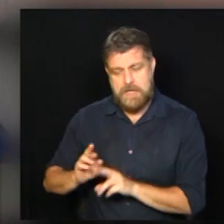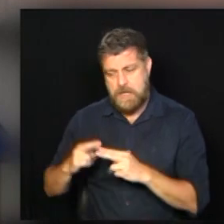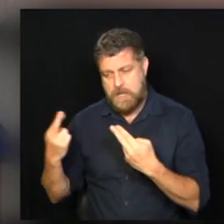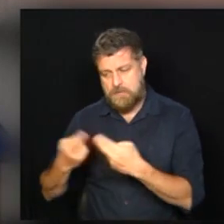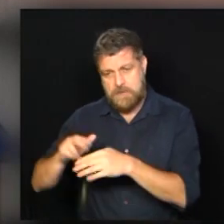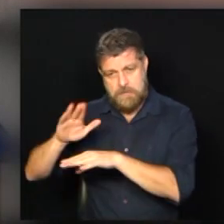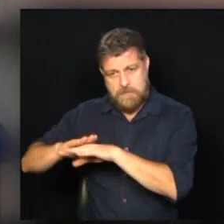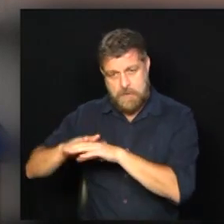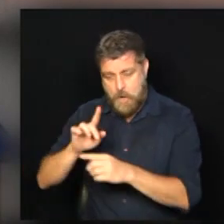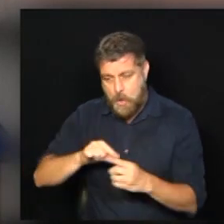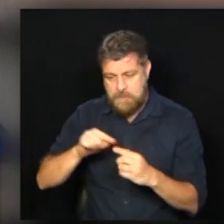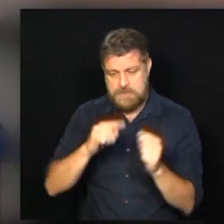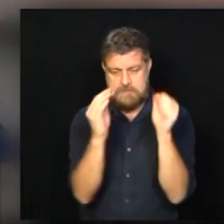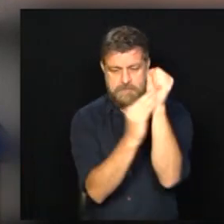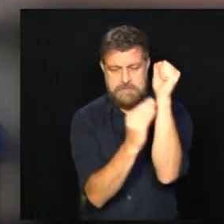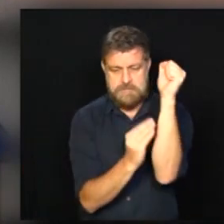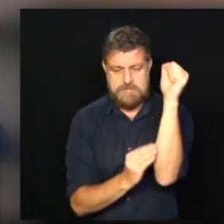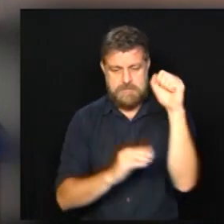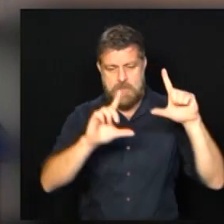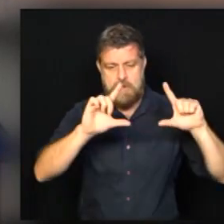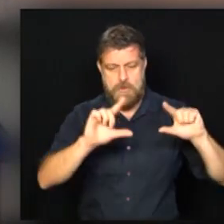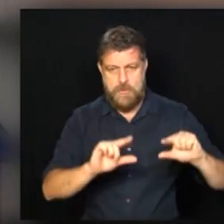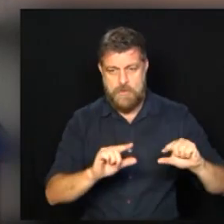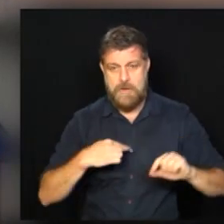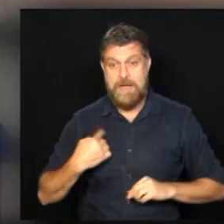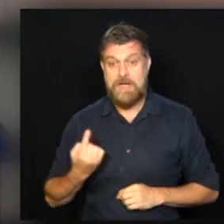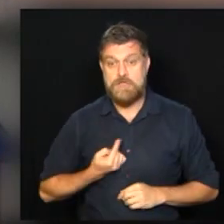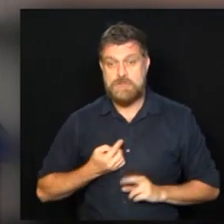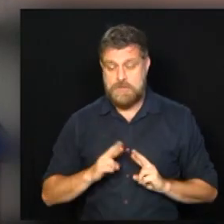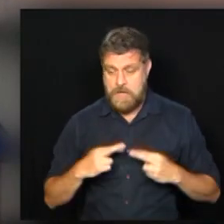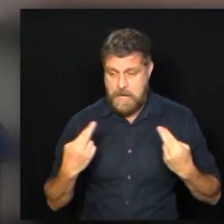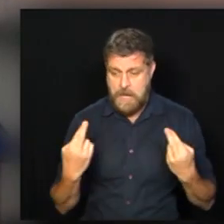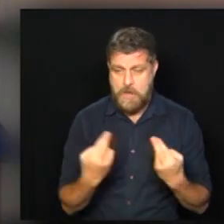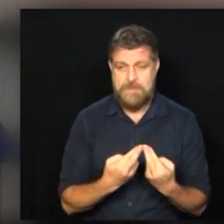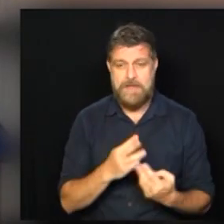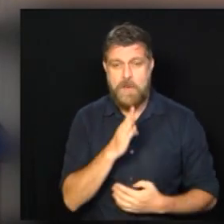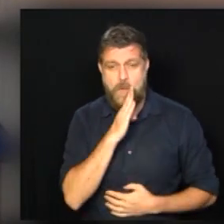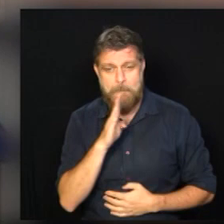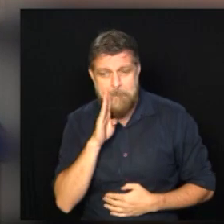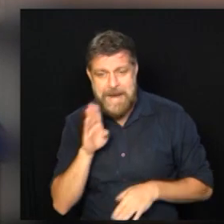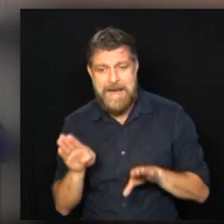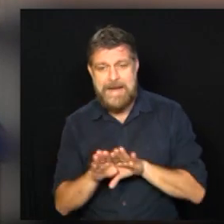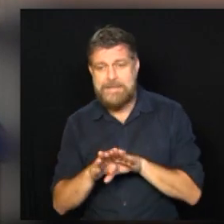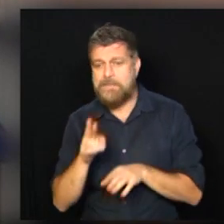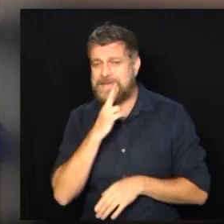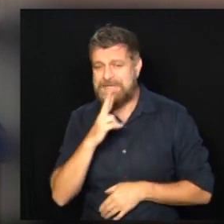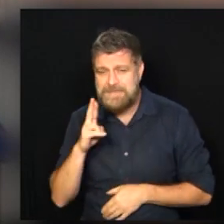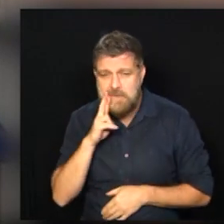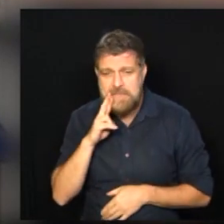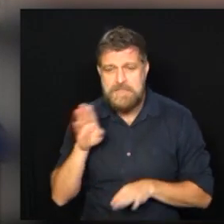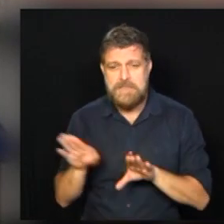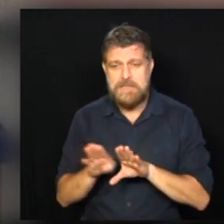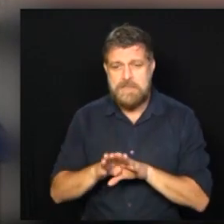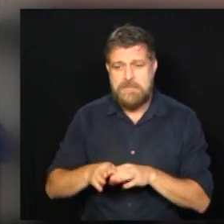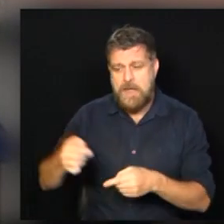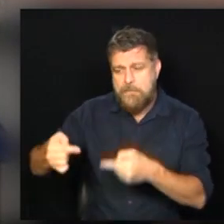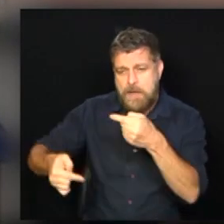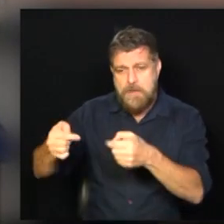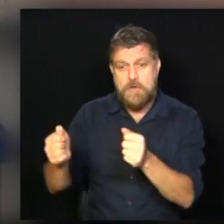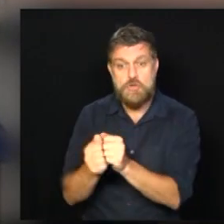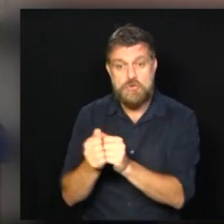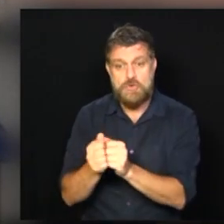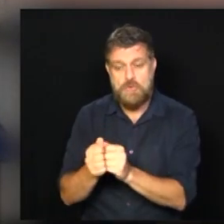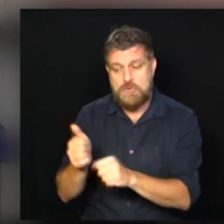relação à desburocratização, reunimos com o setor de bares e restaurantes, com o setor de